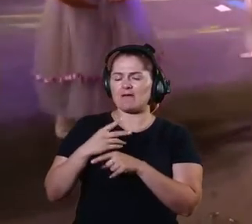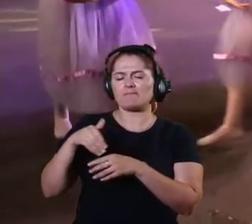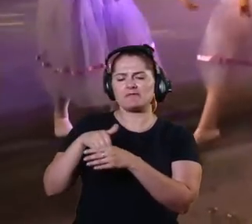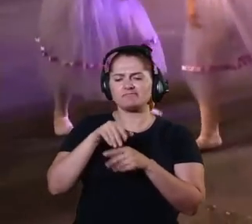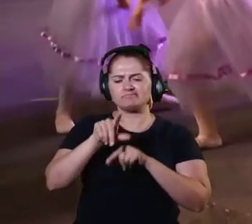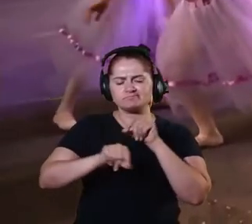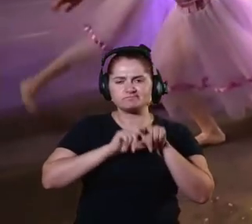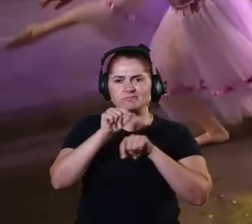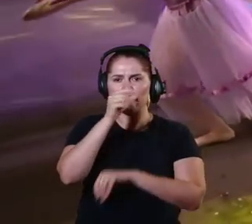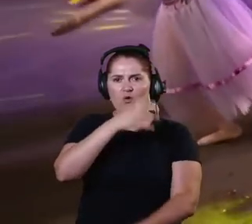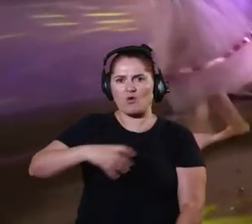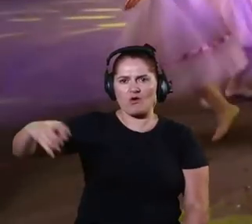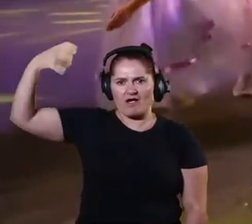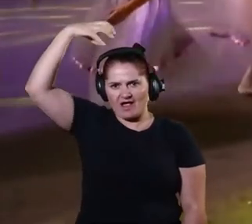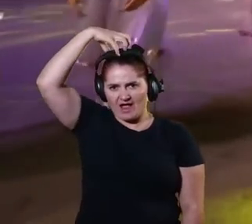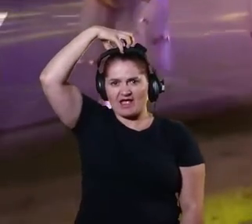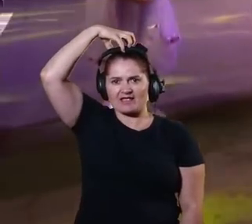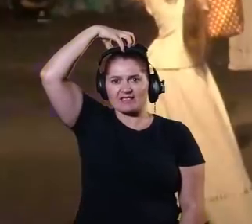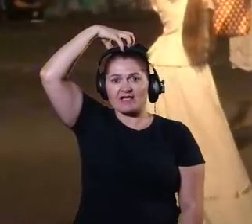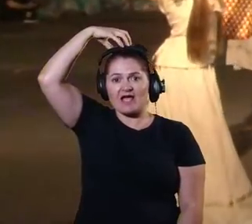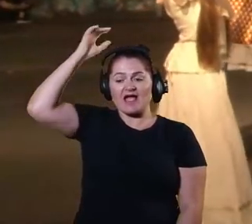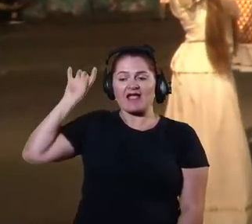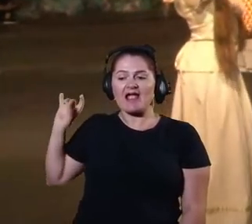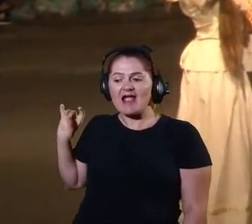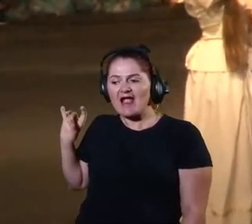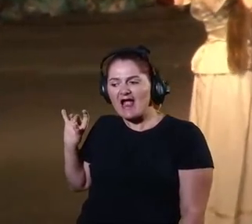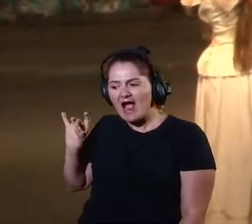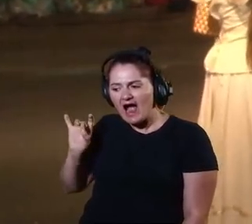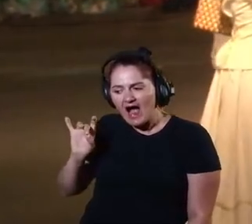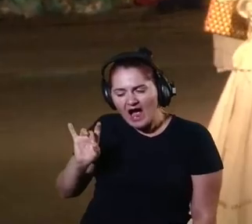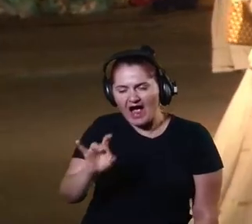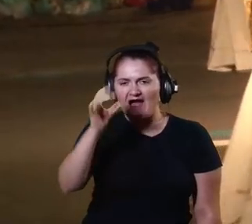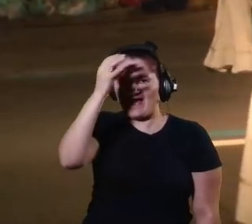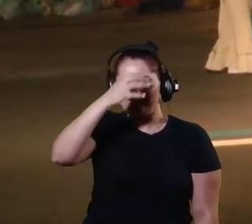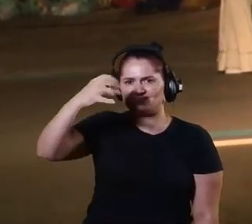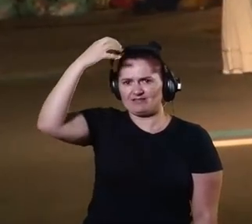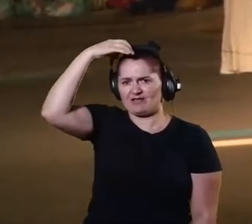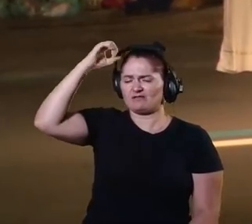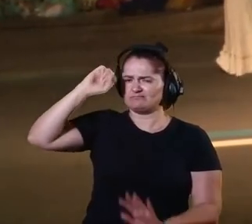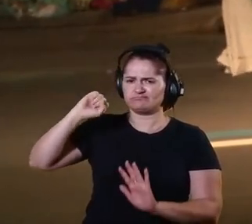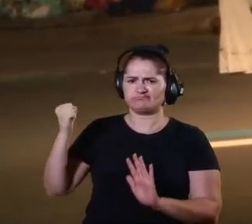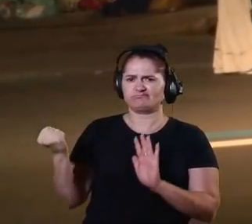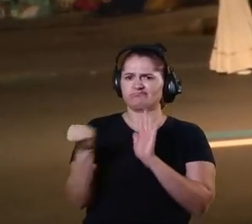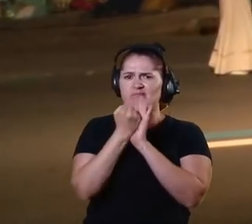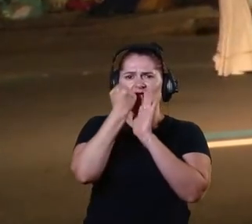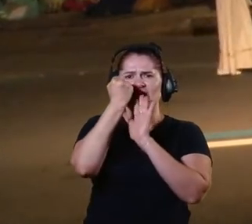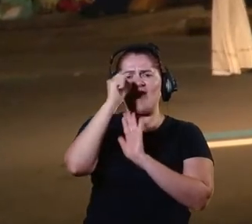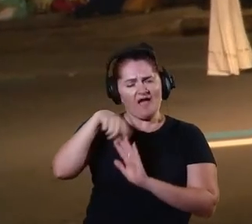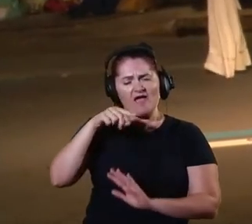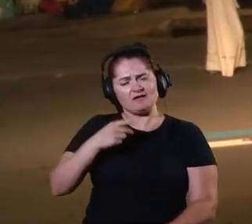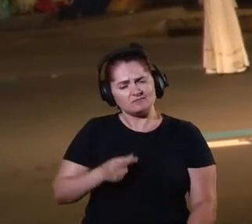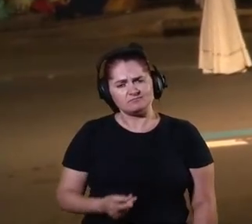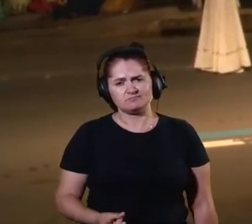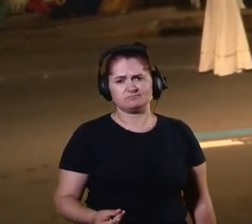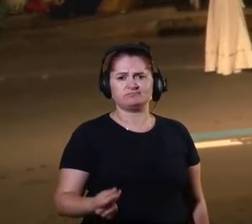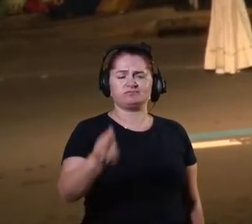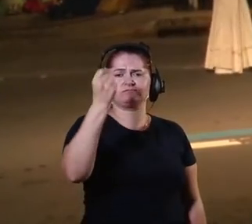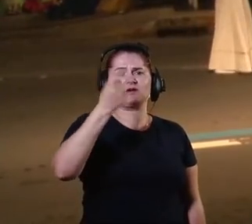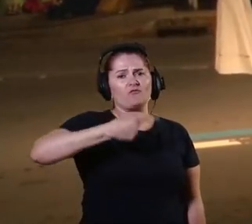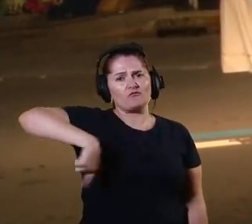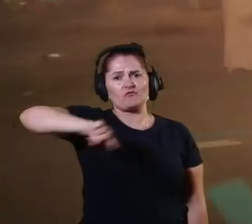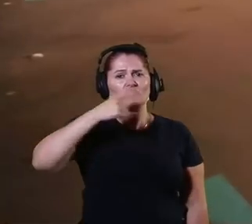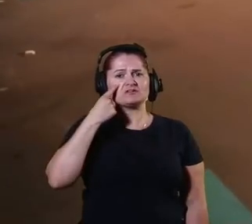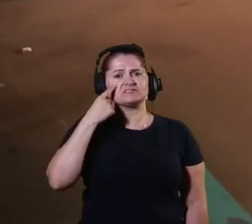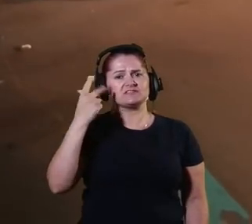história, deixando uma marca, um legado que você confere aqui pela TV Festa da Uva,